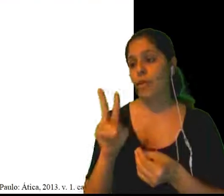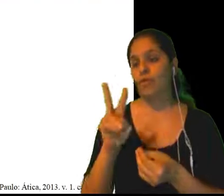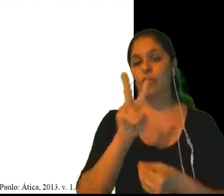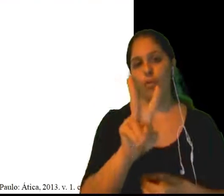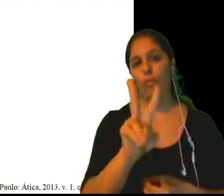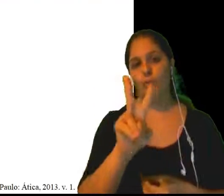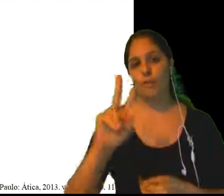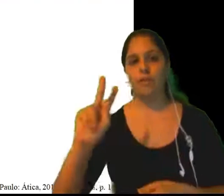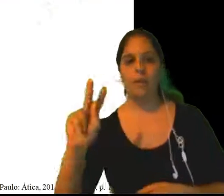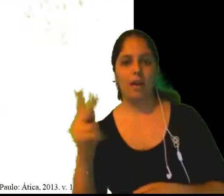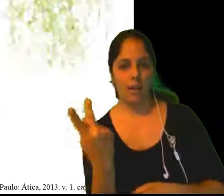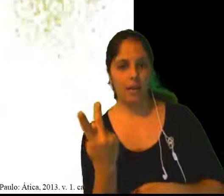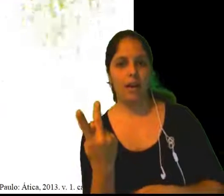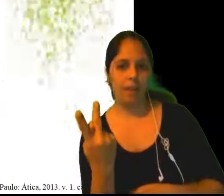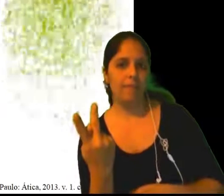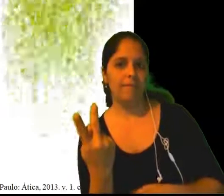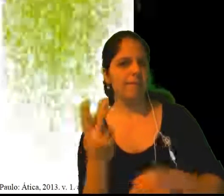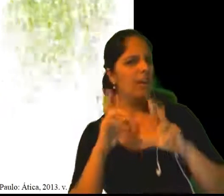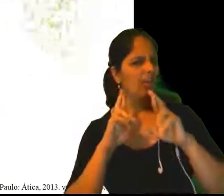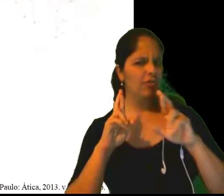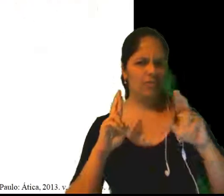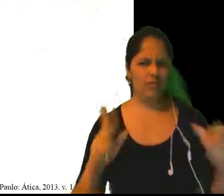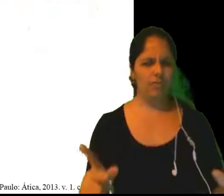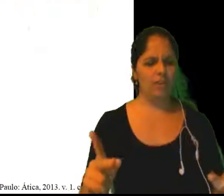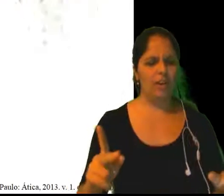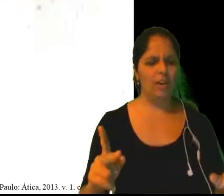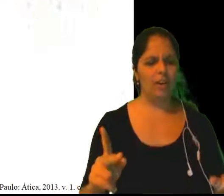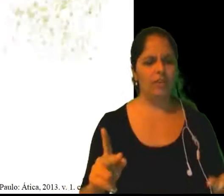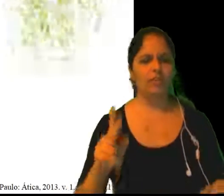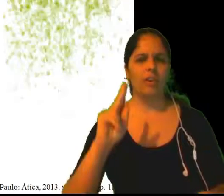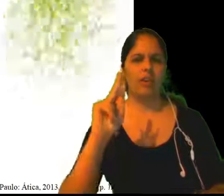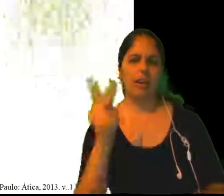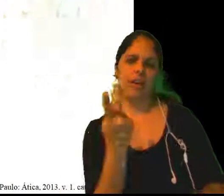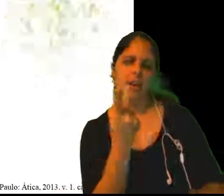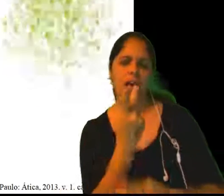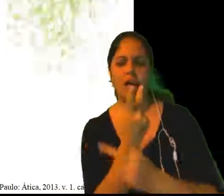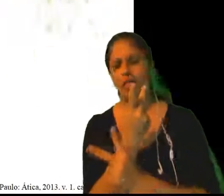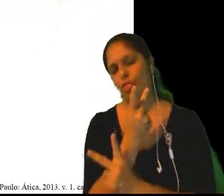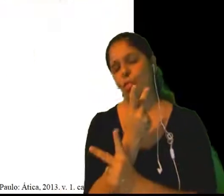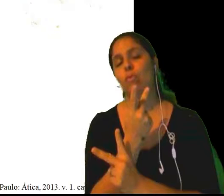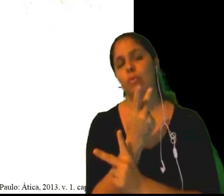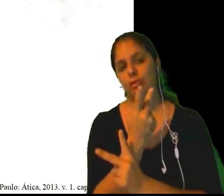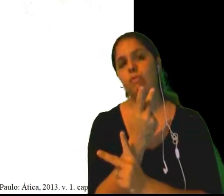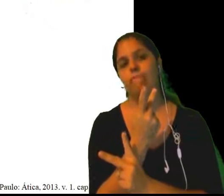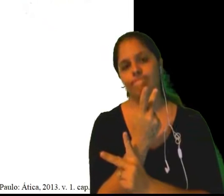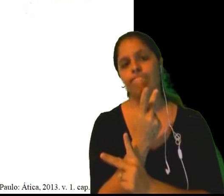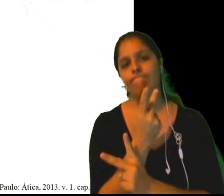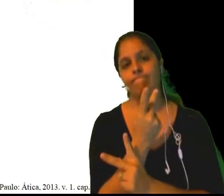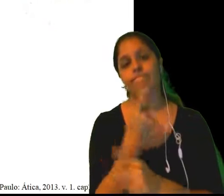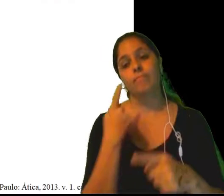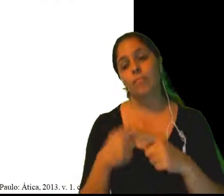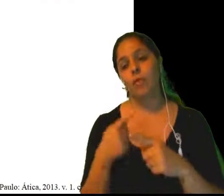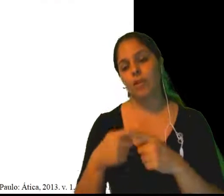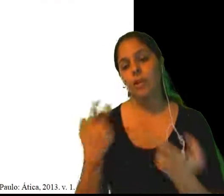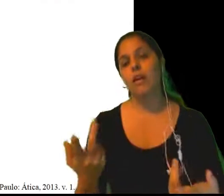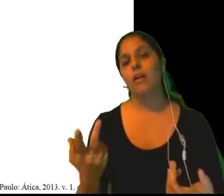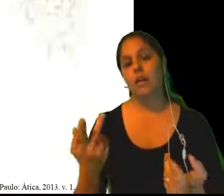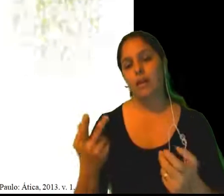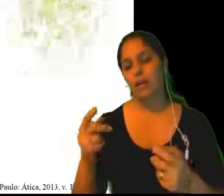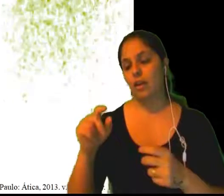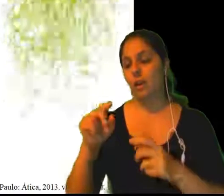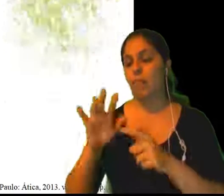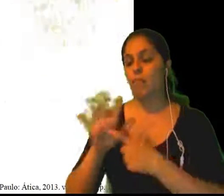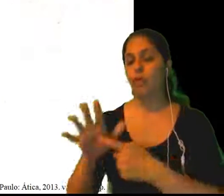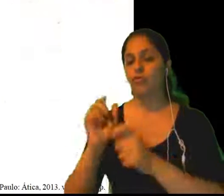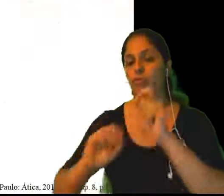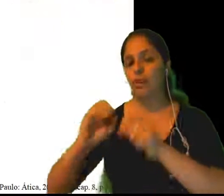representamos como 2H, o que é totalmente diferente de representarmos dessa forma, pois essa forma